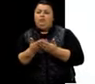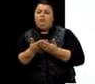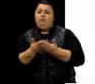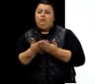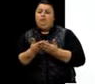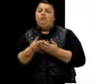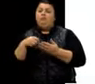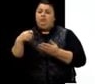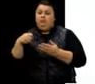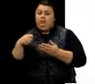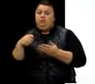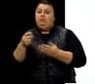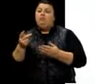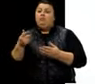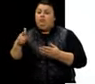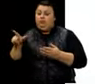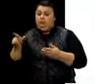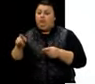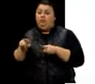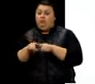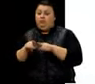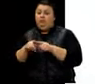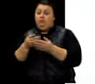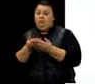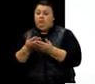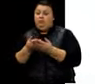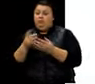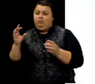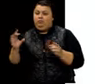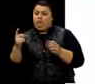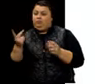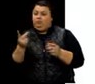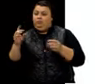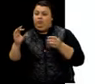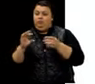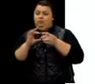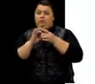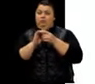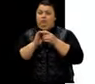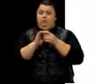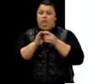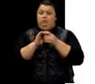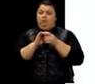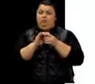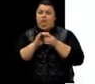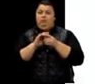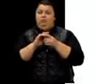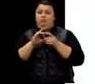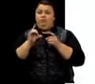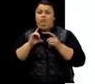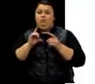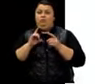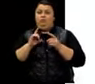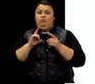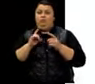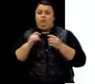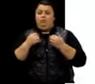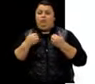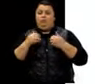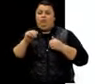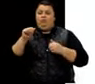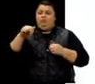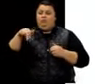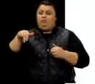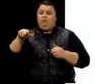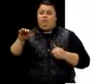estudar outra. As duas são bem interligadas. Já que a anatomia humana nós